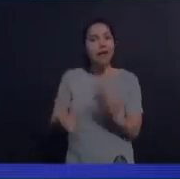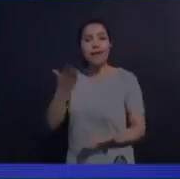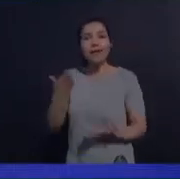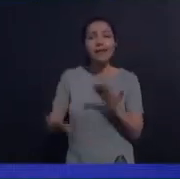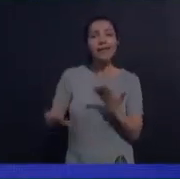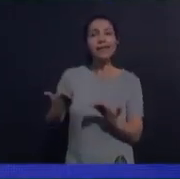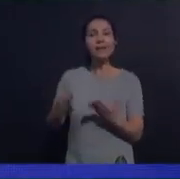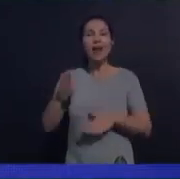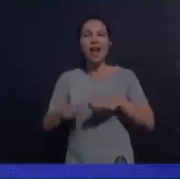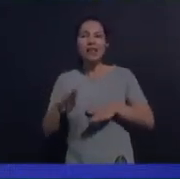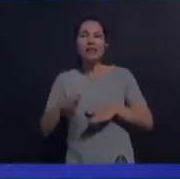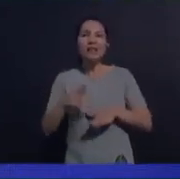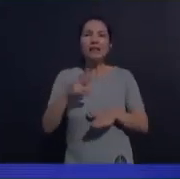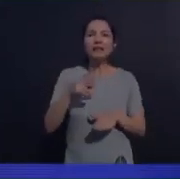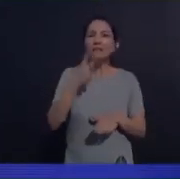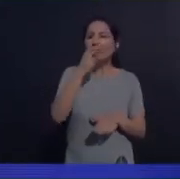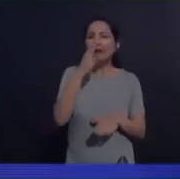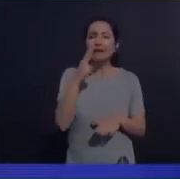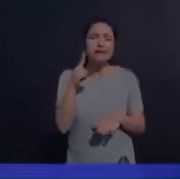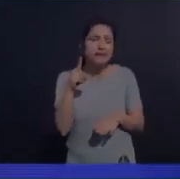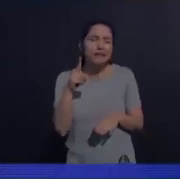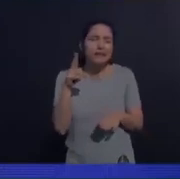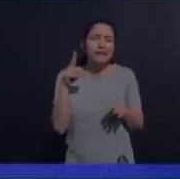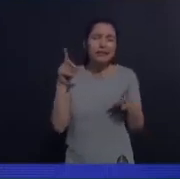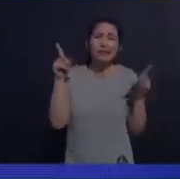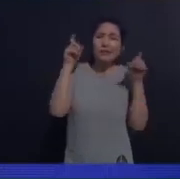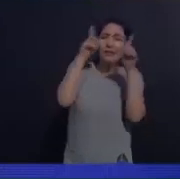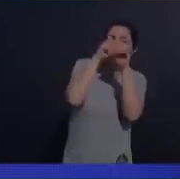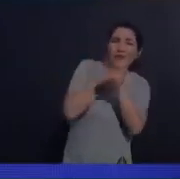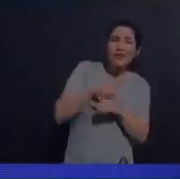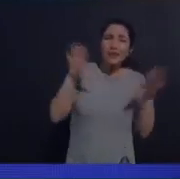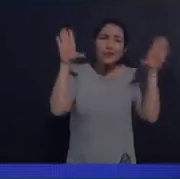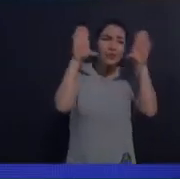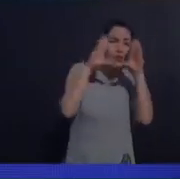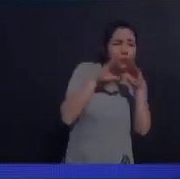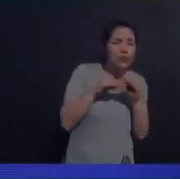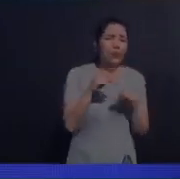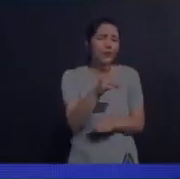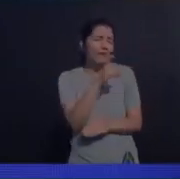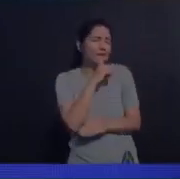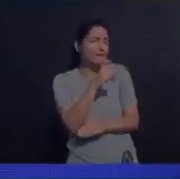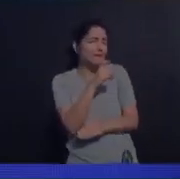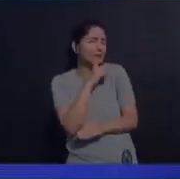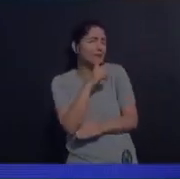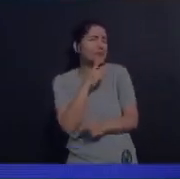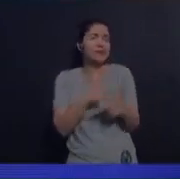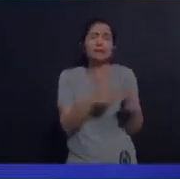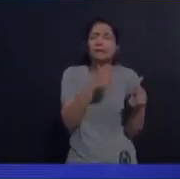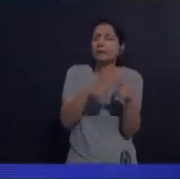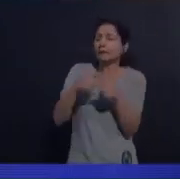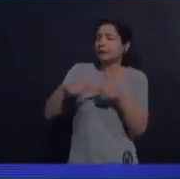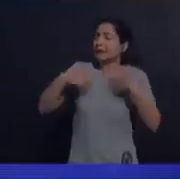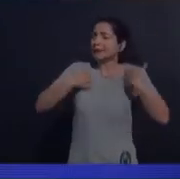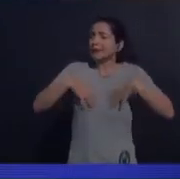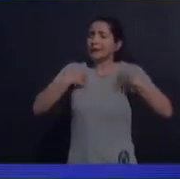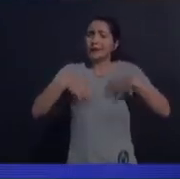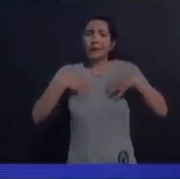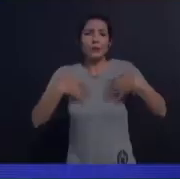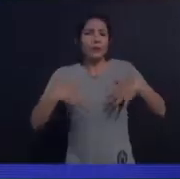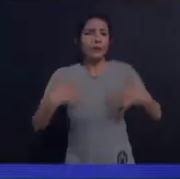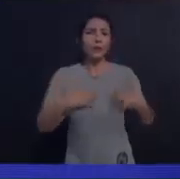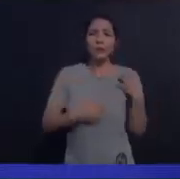tudo ficar frio, escuro e sombrio na nossa vida, na vida da nossa família. Quando tudo parecer